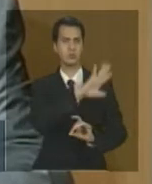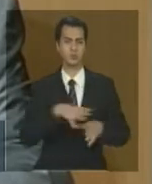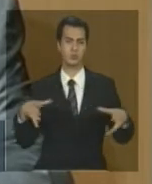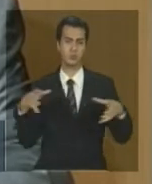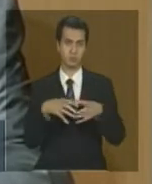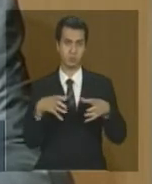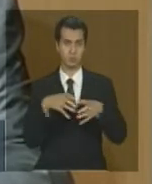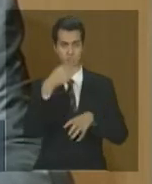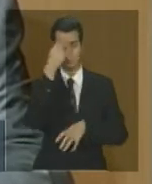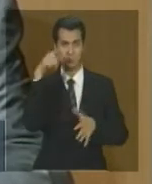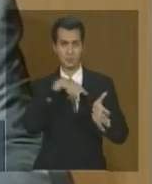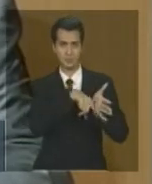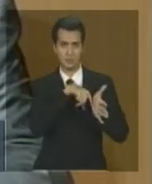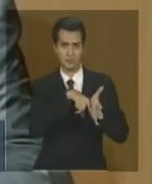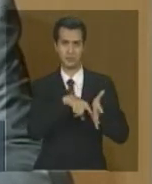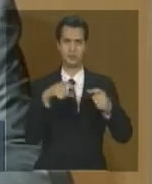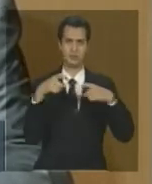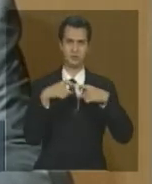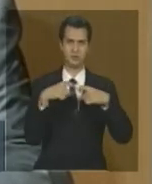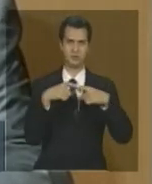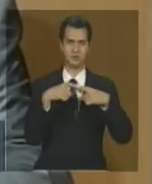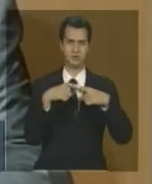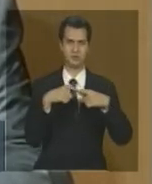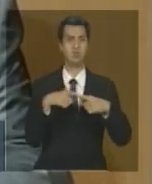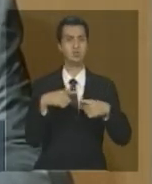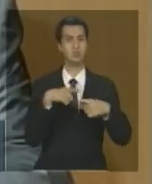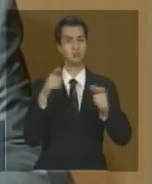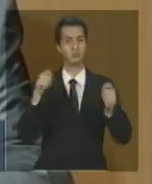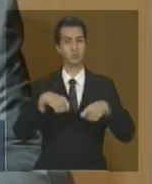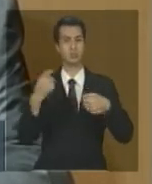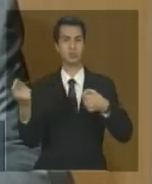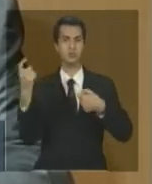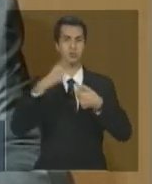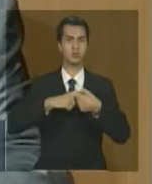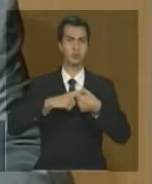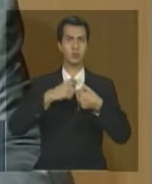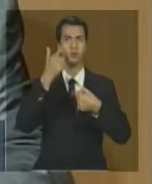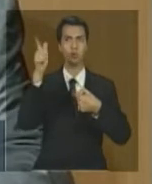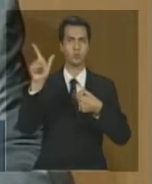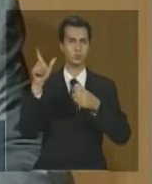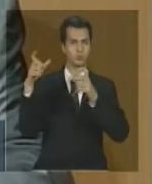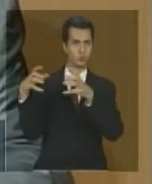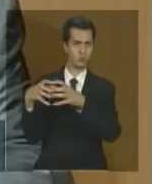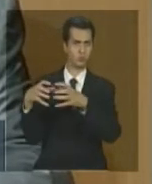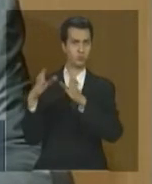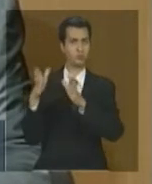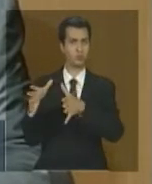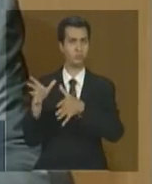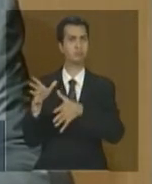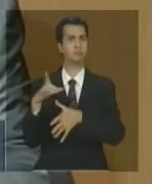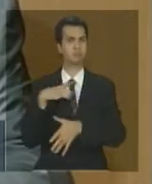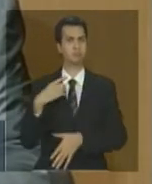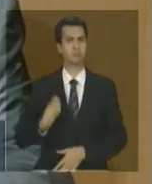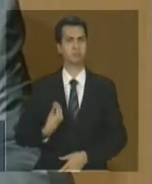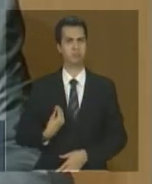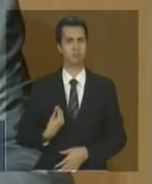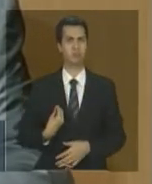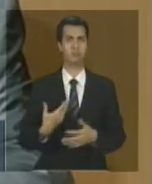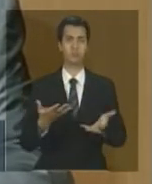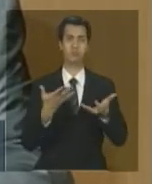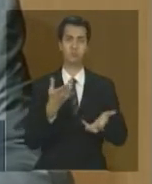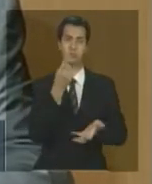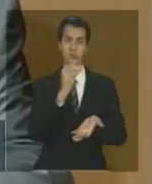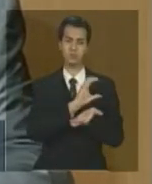medicina regenerativa que se associa a uma já existente e que vai financiar